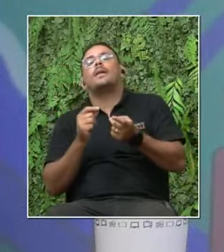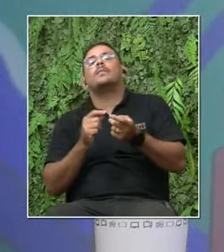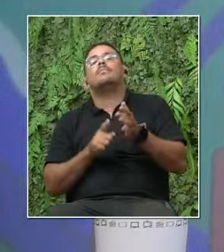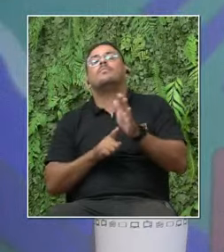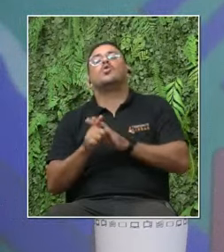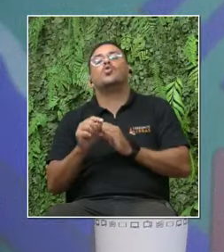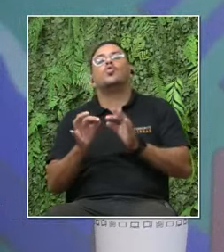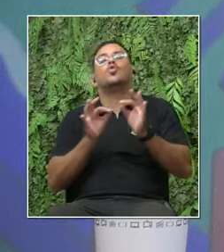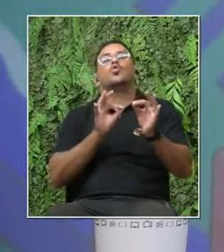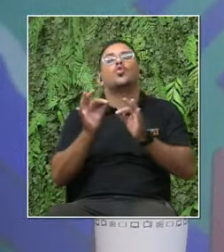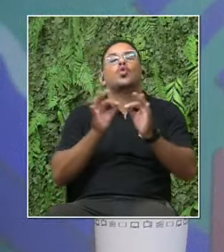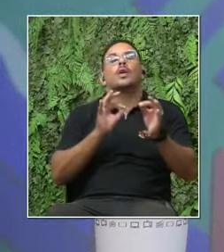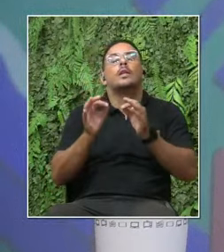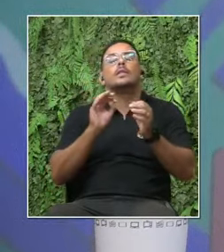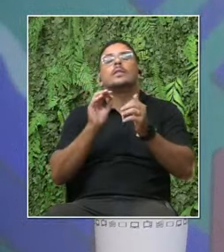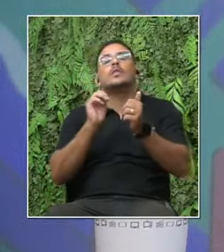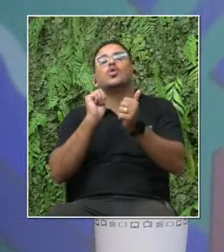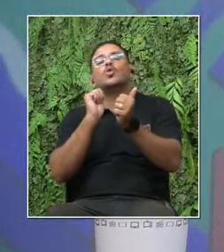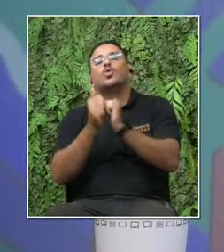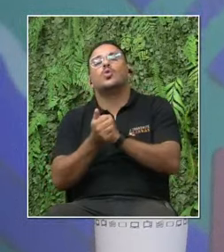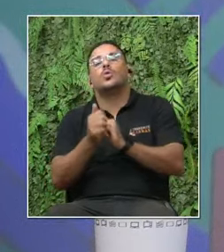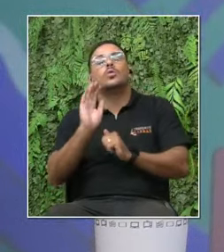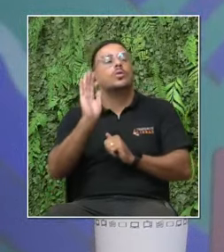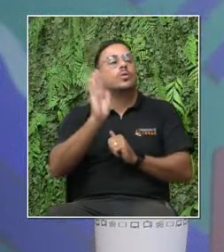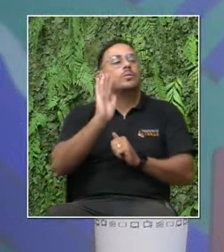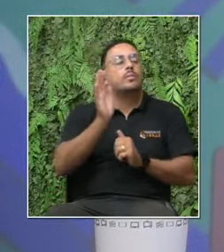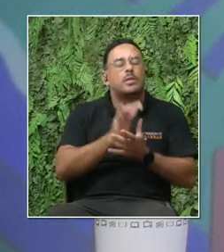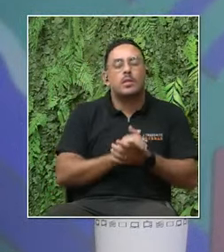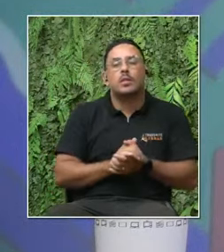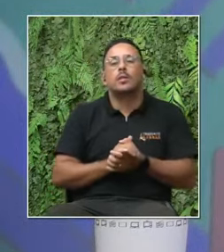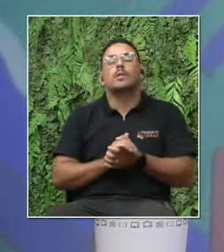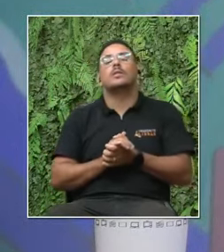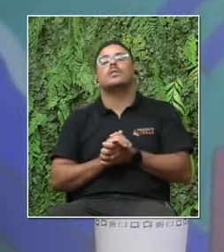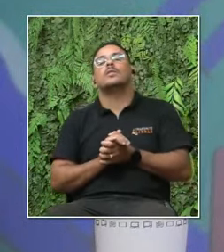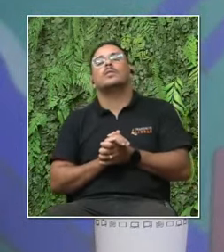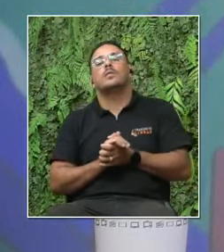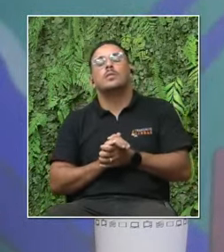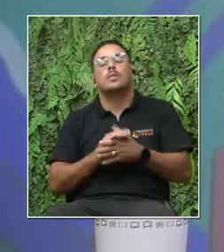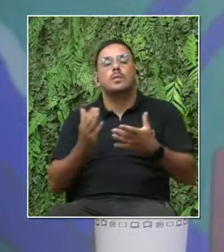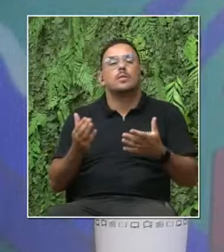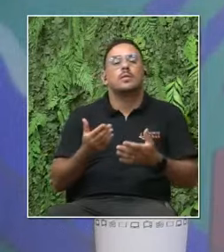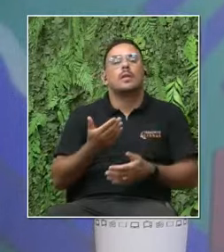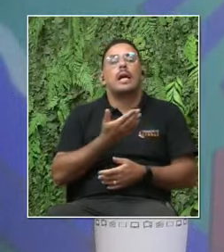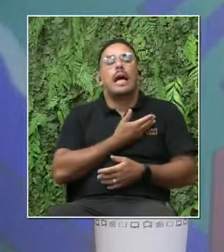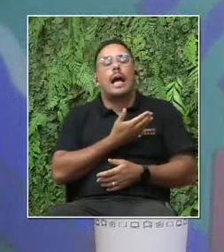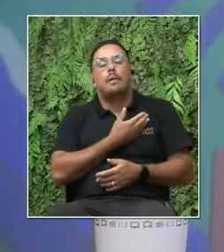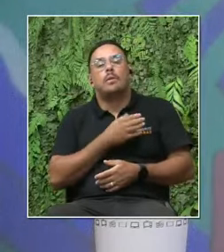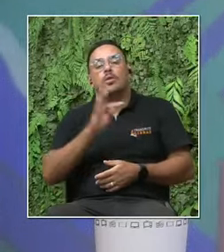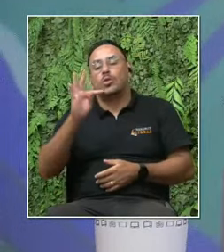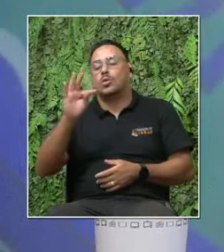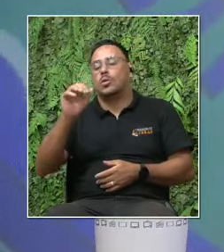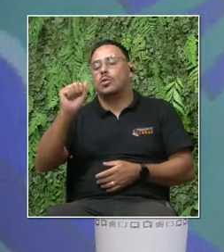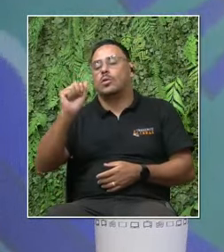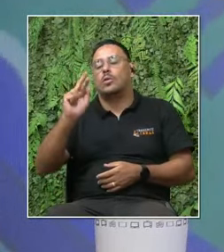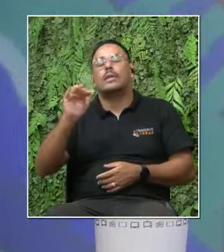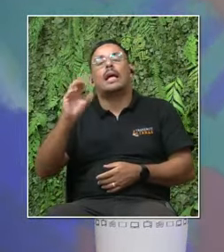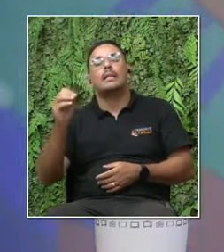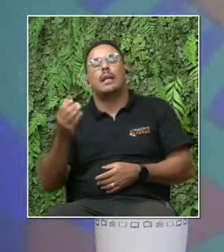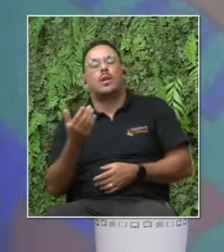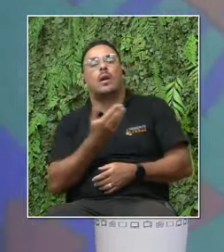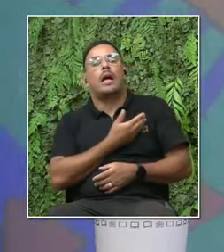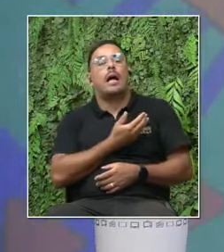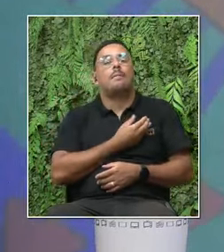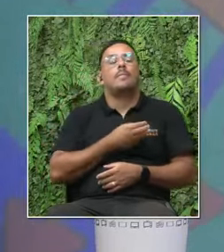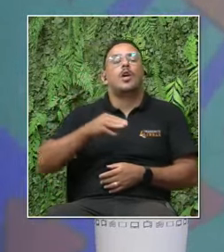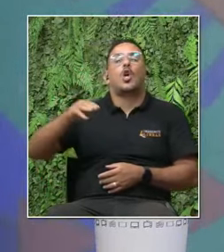só organiza um jogo de despedida né do amigos do Tardelli com amigos do do